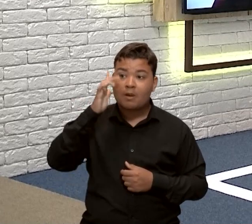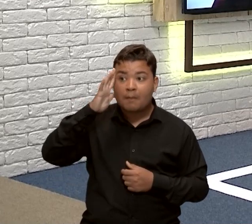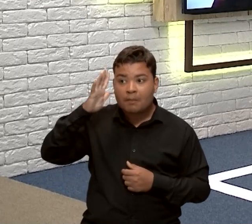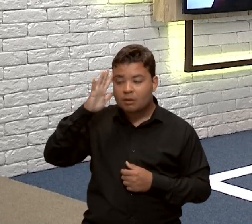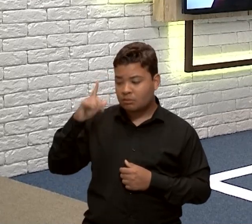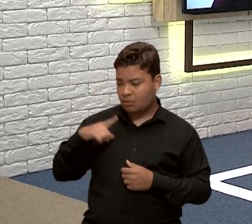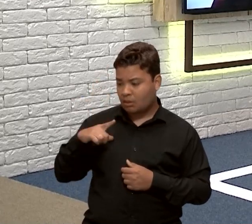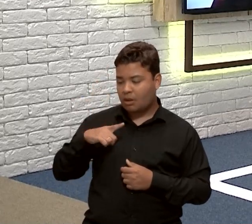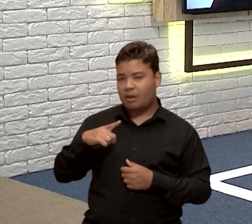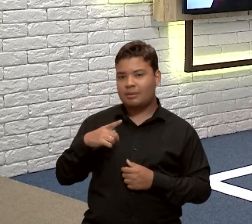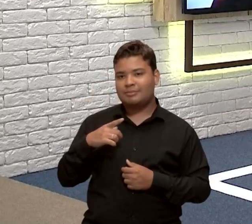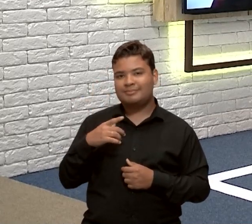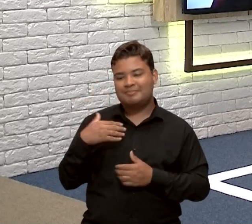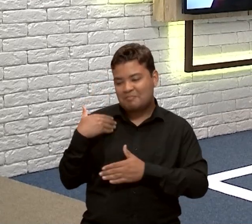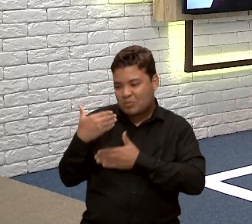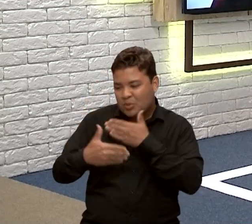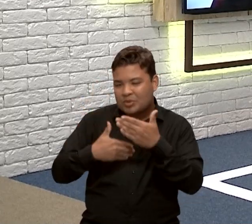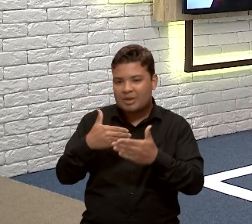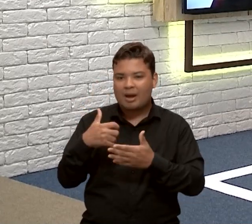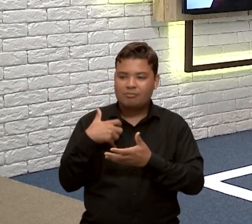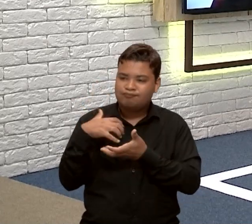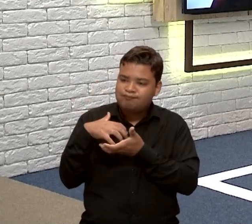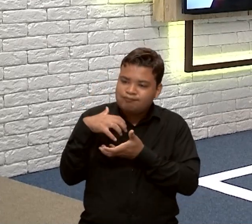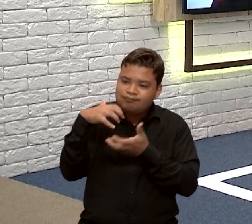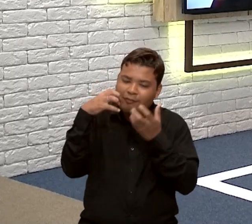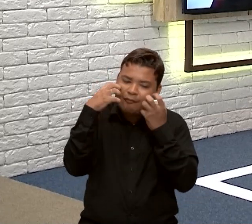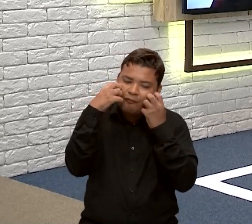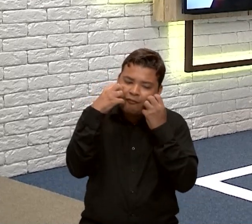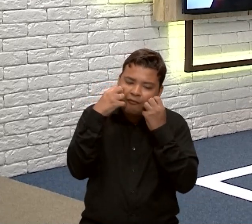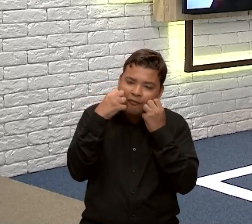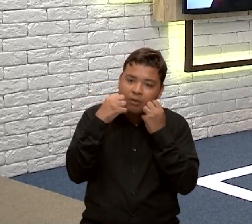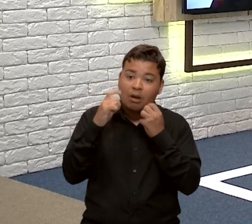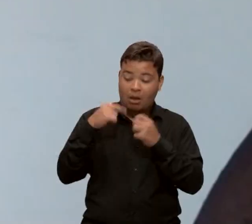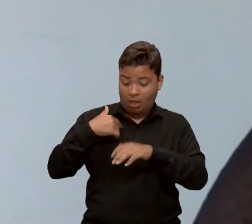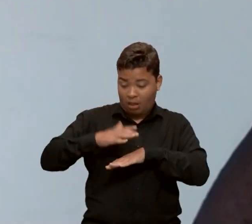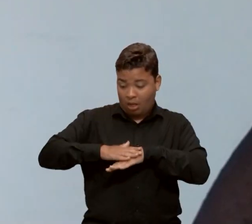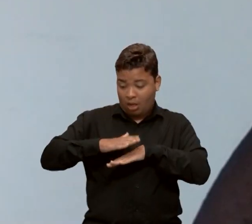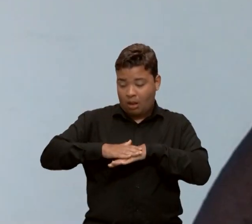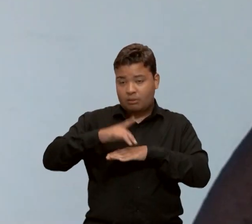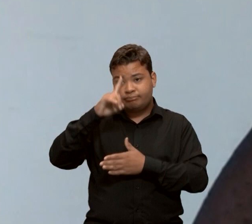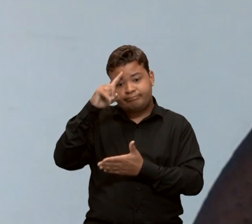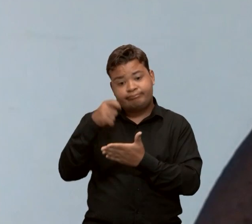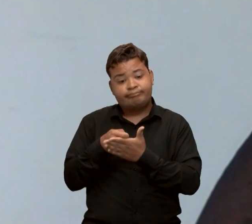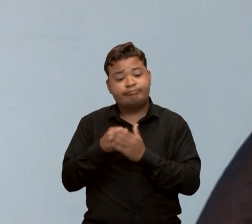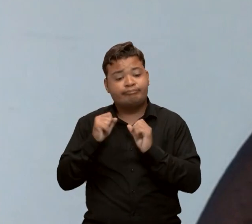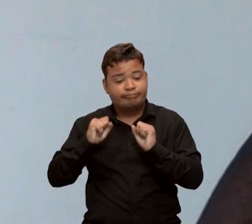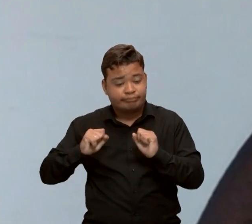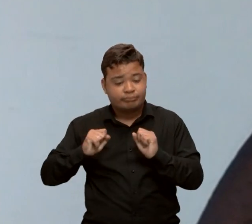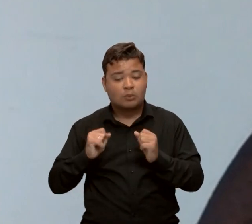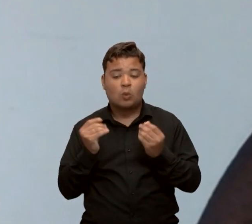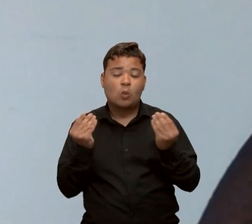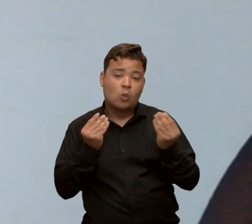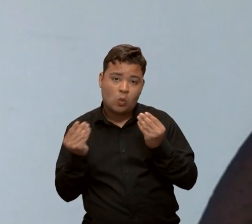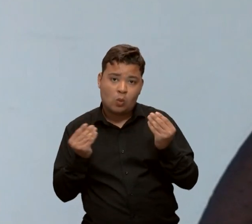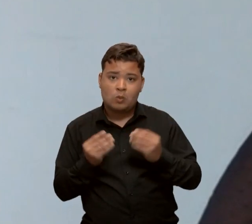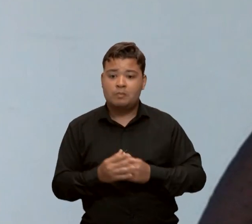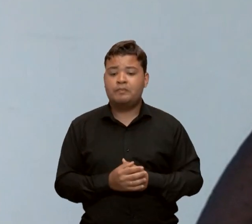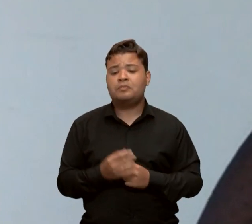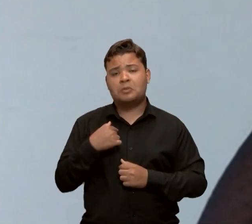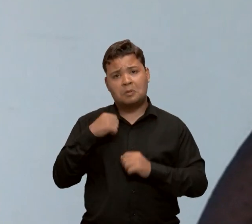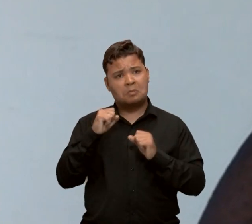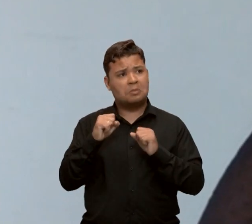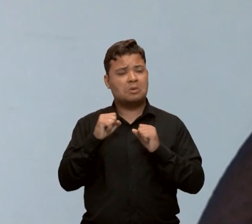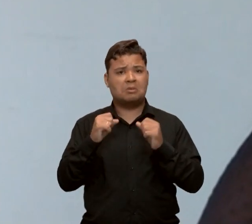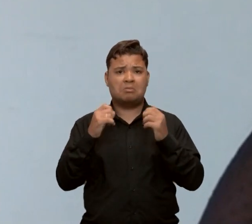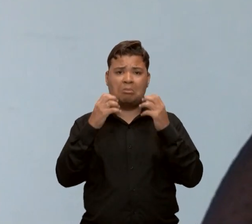processo do envelhecimento, a gente tem algumas escolhas. Eu posso envelhecer, um envelhecer comum,